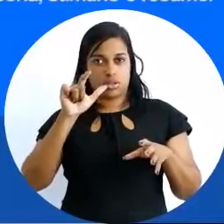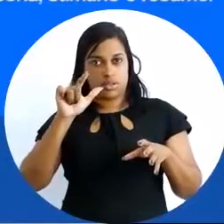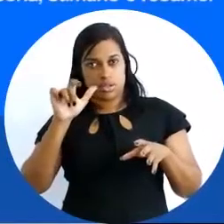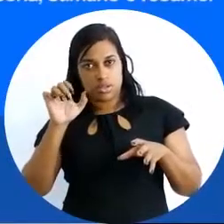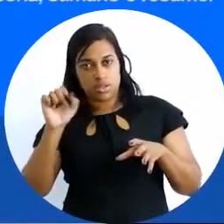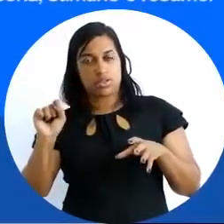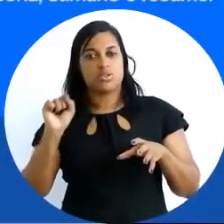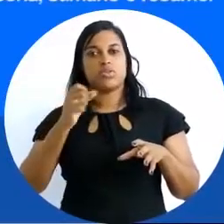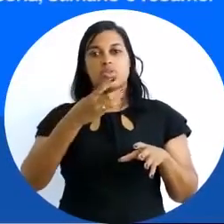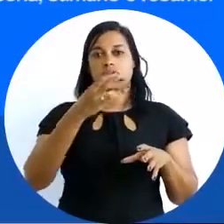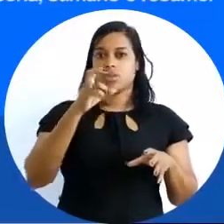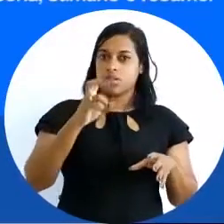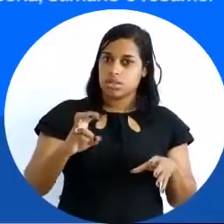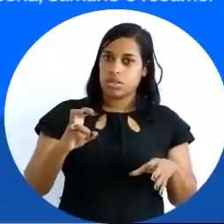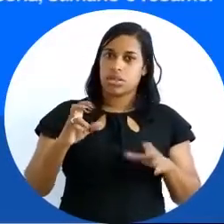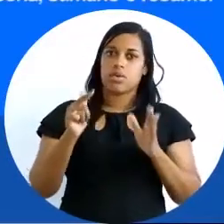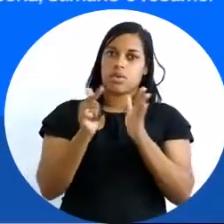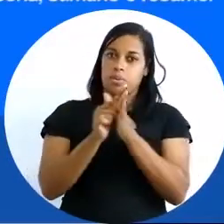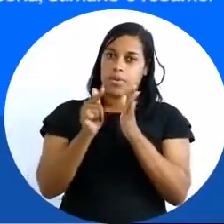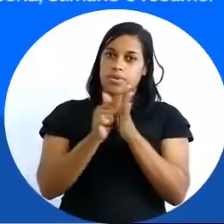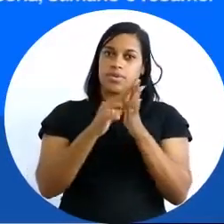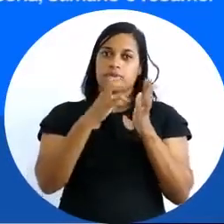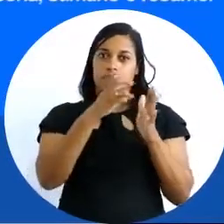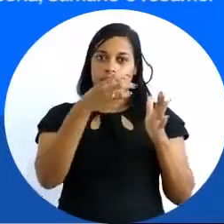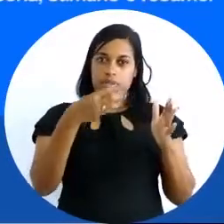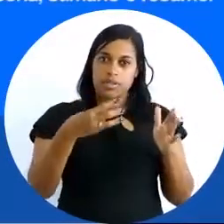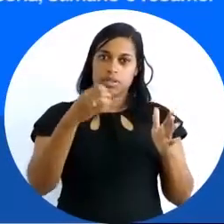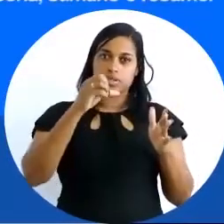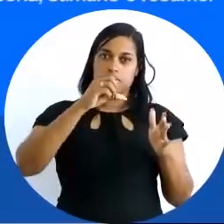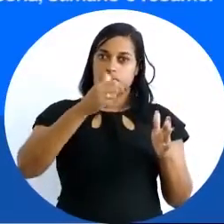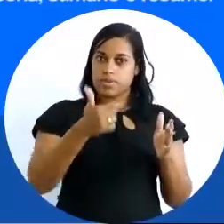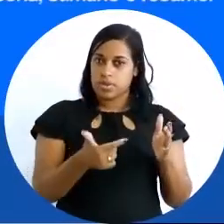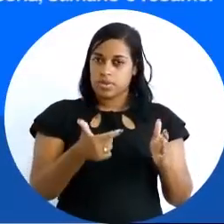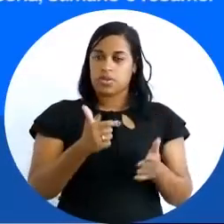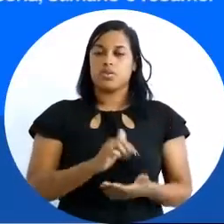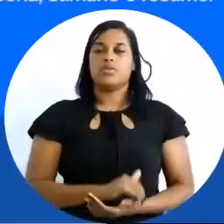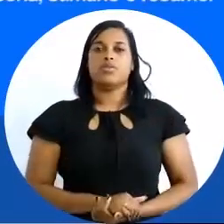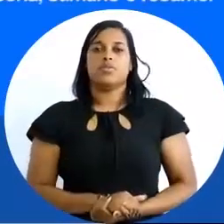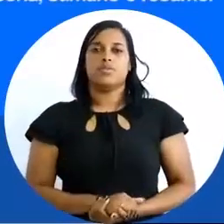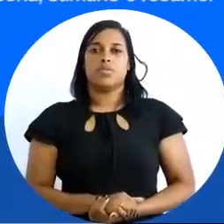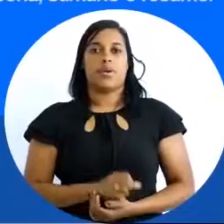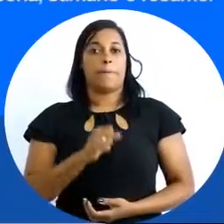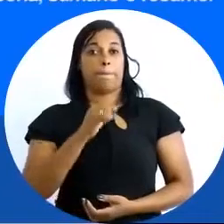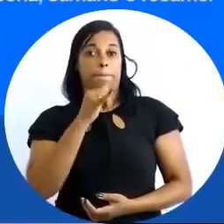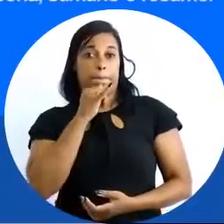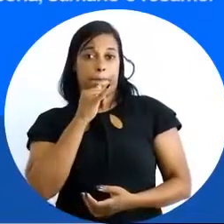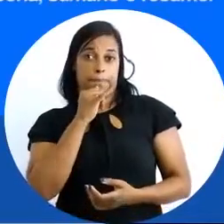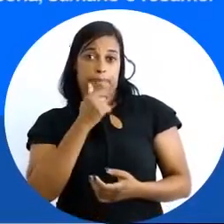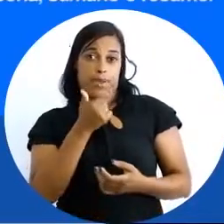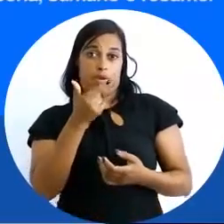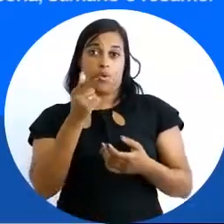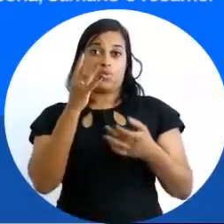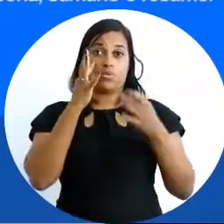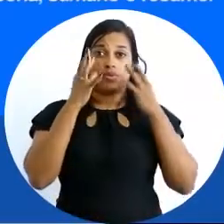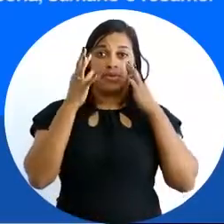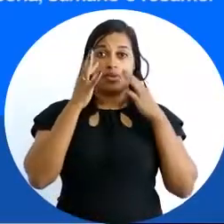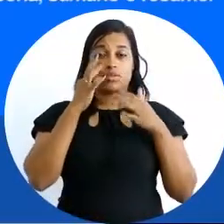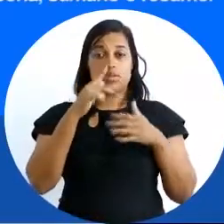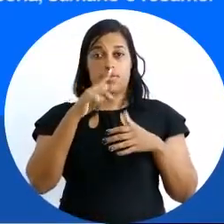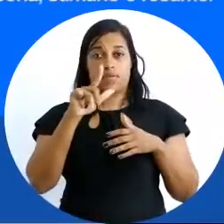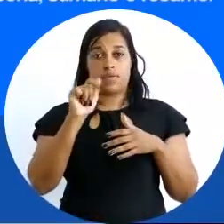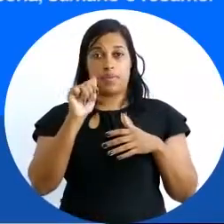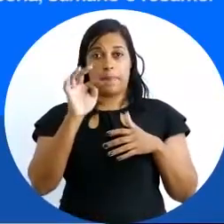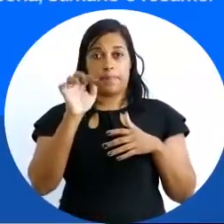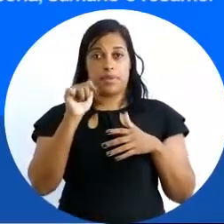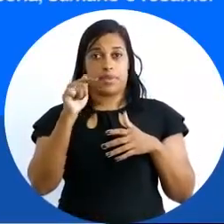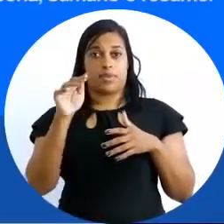35, aparece também na página 53 e na página 92. Se eu tenho, por exemplo, outro filósofo, Platão já